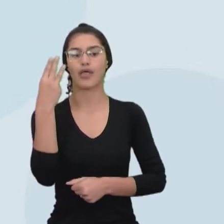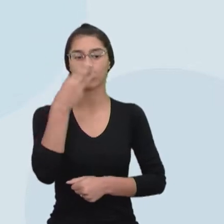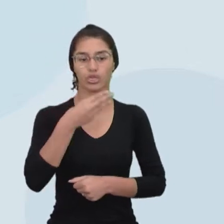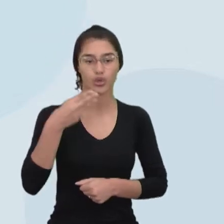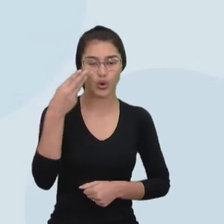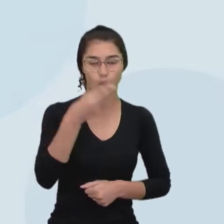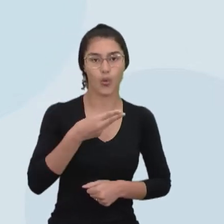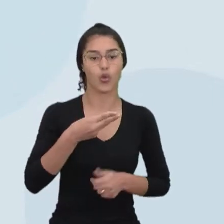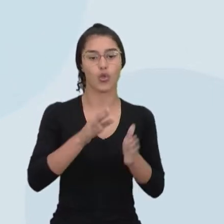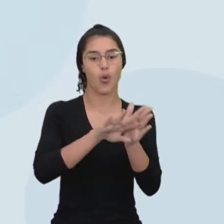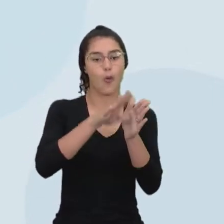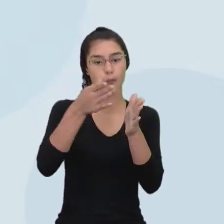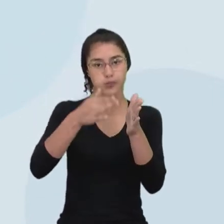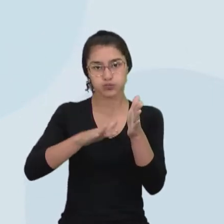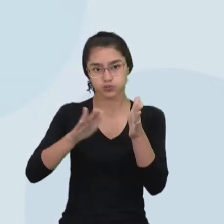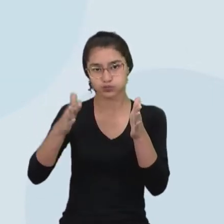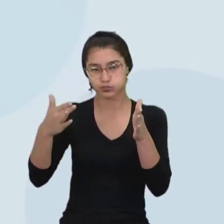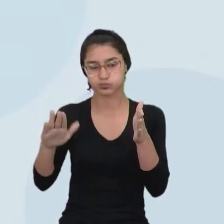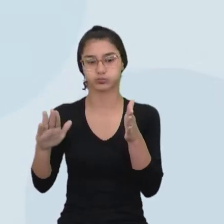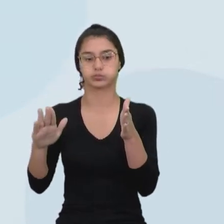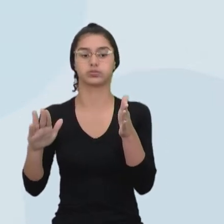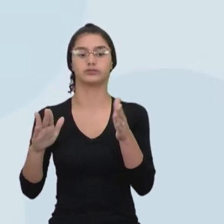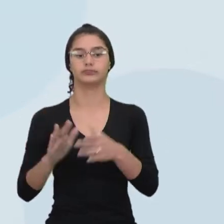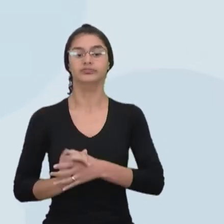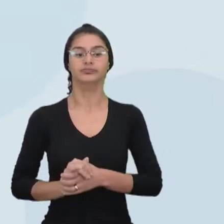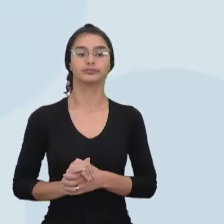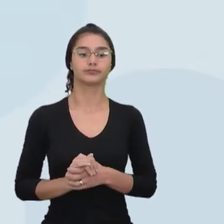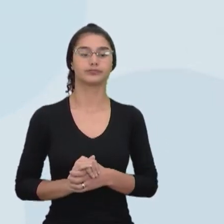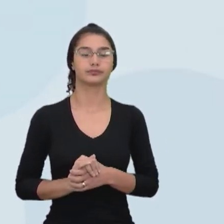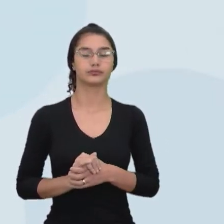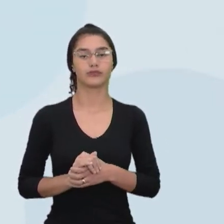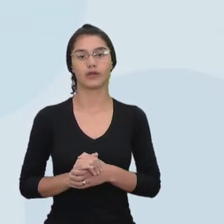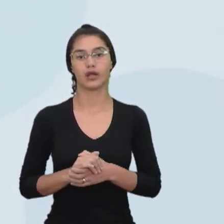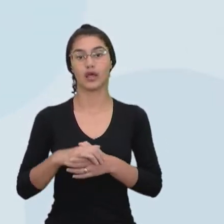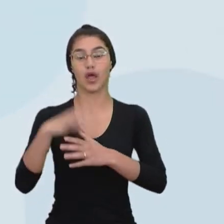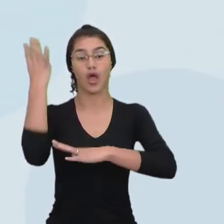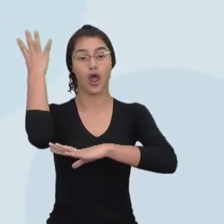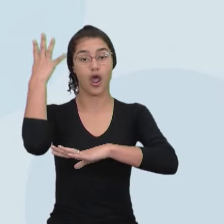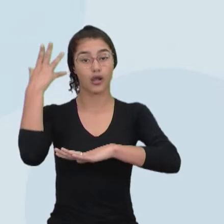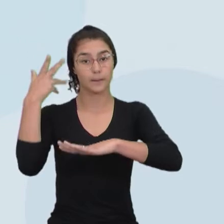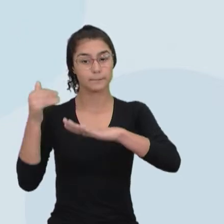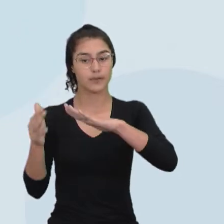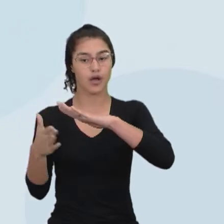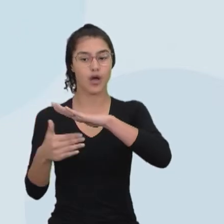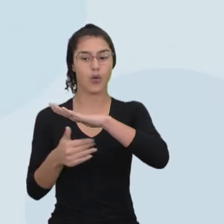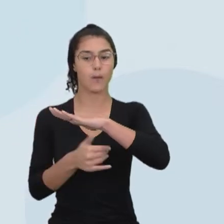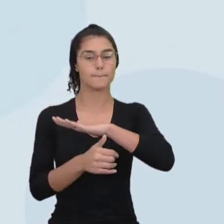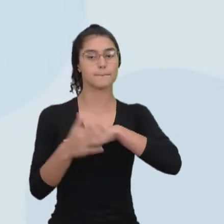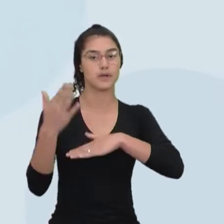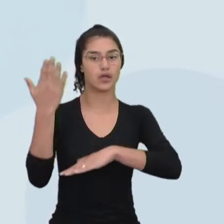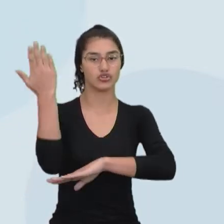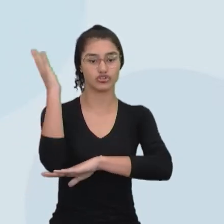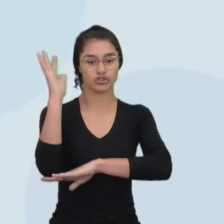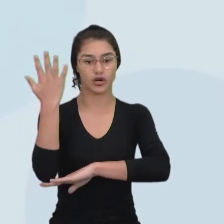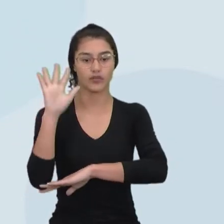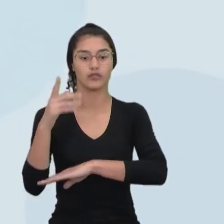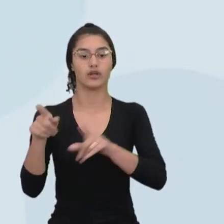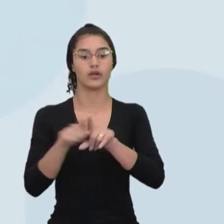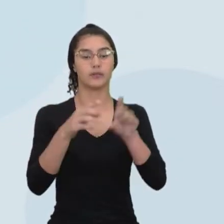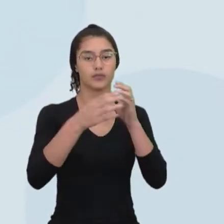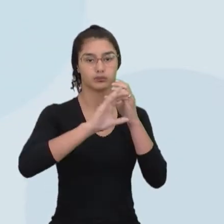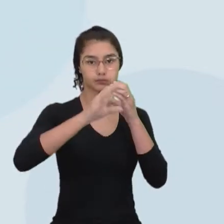doce, oceanos, mares e áreas costeiras, a biodiversidade e o